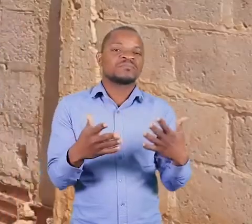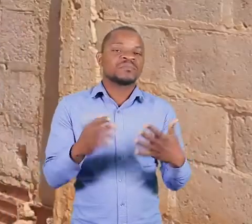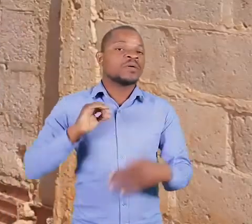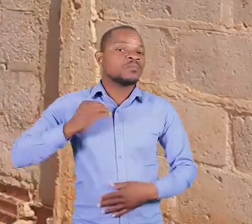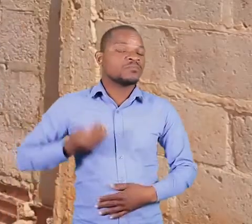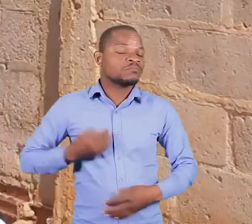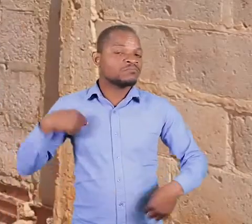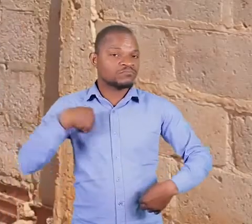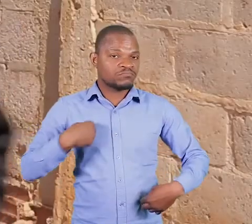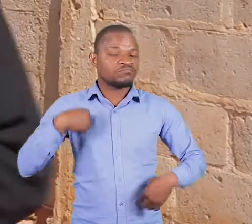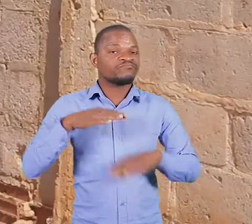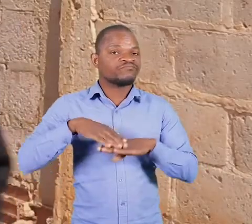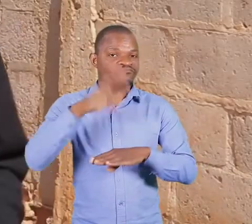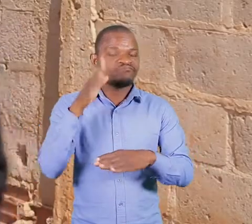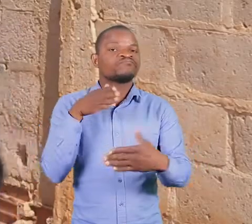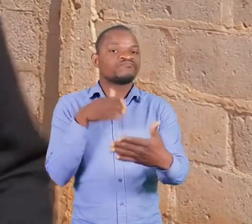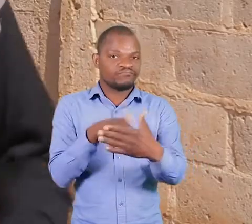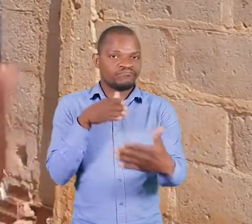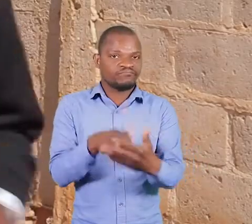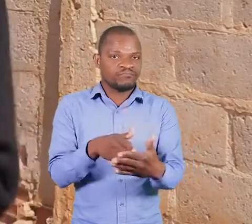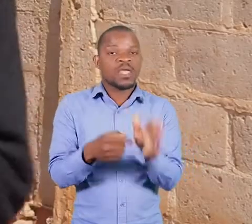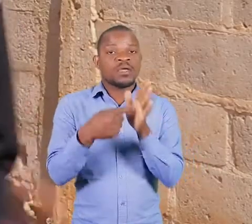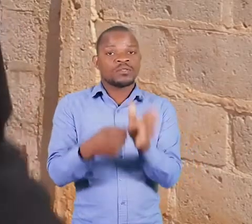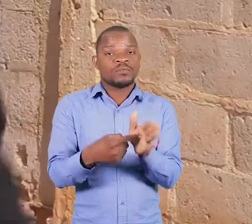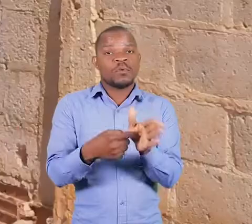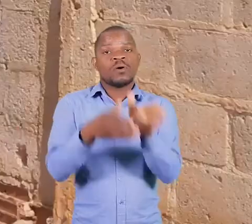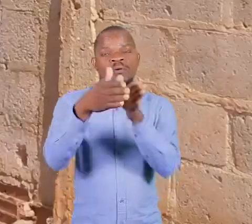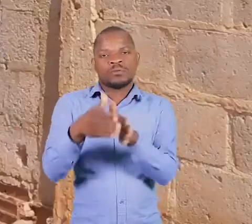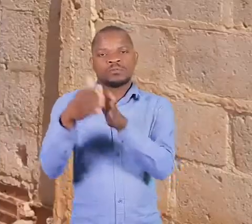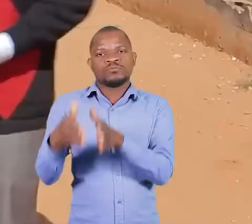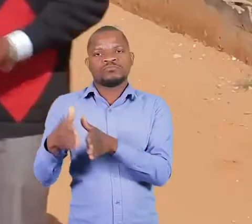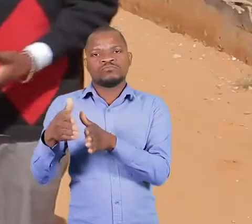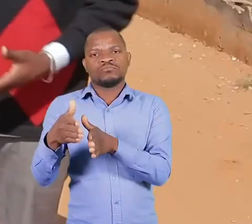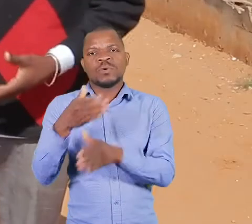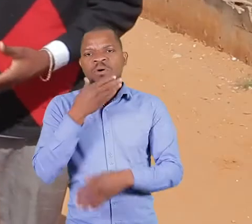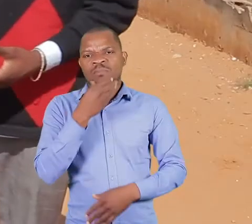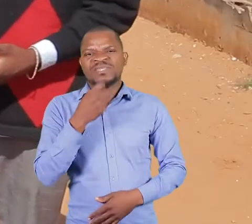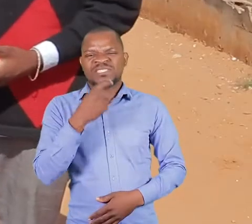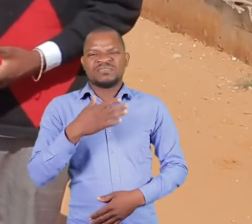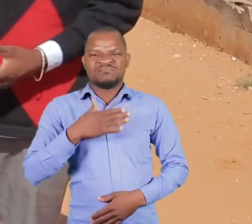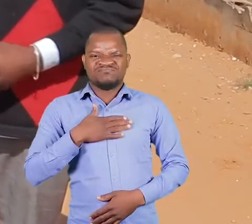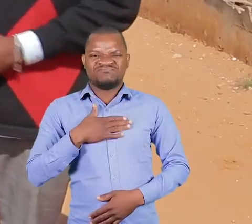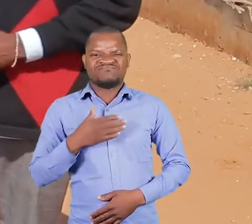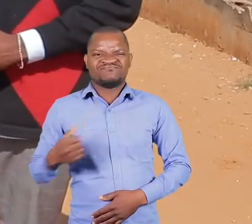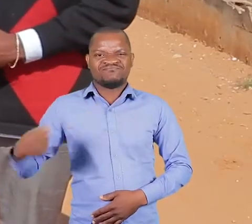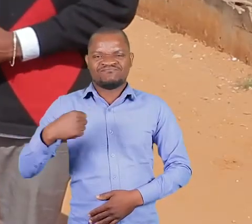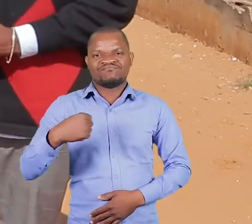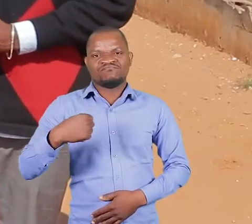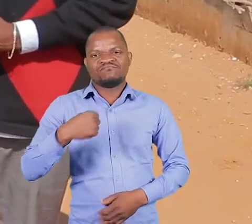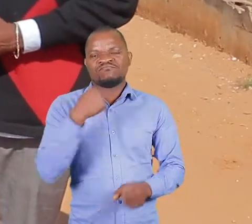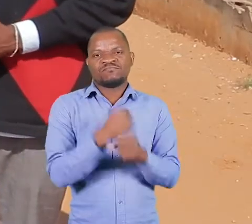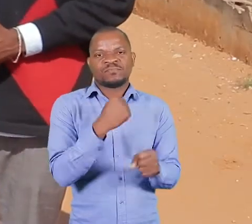de trabalhar. Por exemplo, quando nós homens dizemos que minha mulher não pode trabalhar no mercado. Exatamente, Cornélio. E é sobre isso que